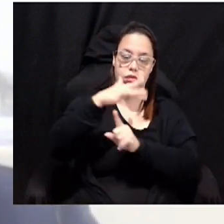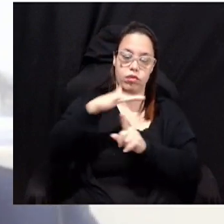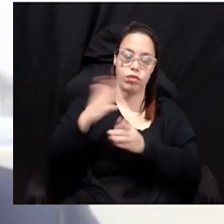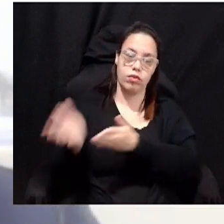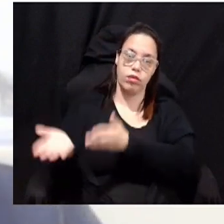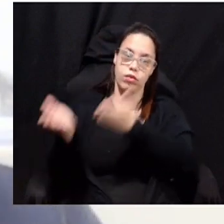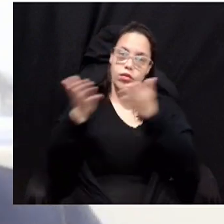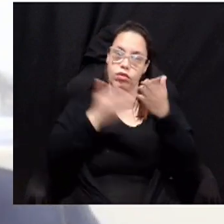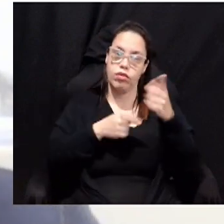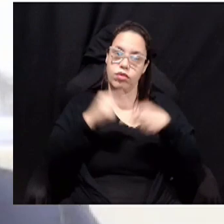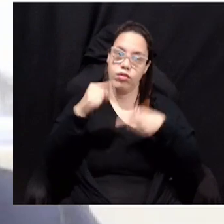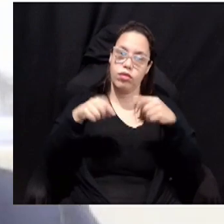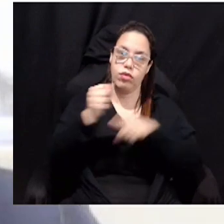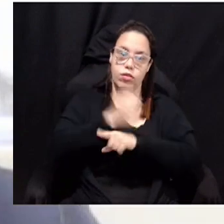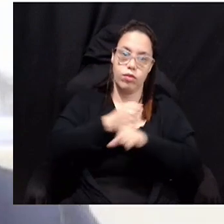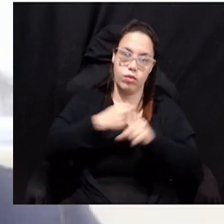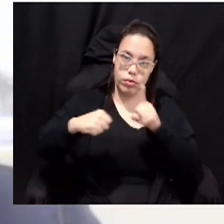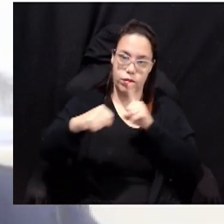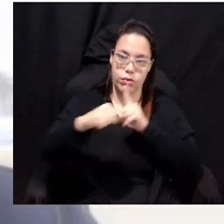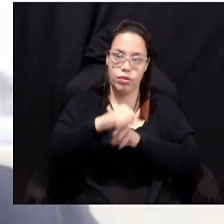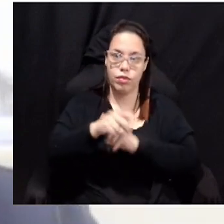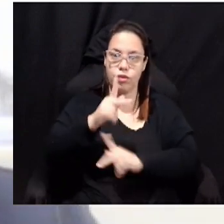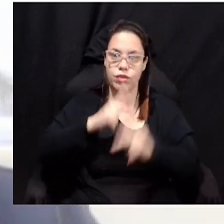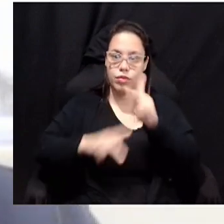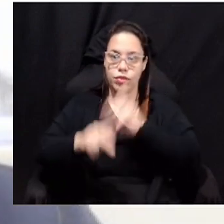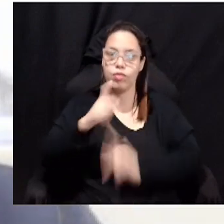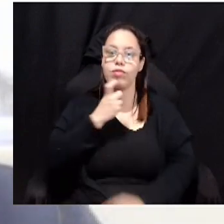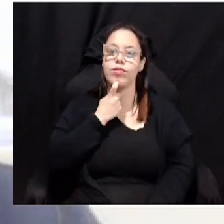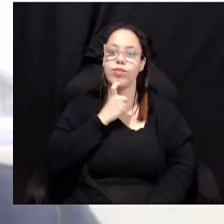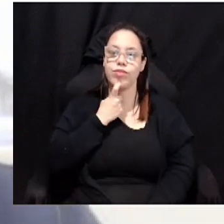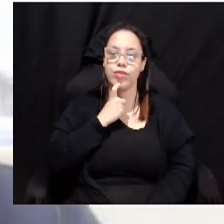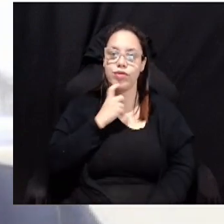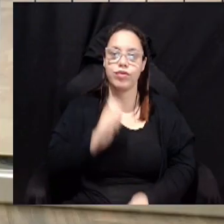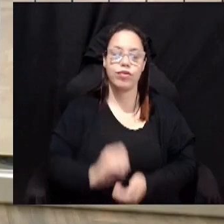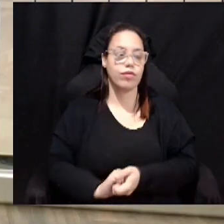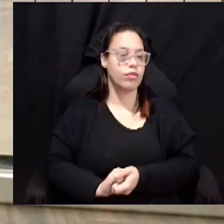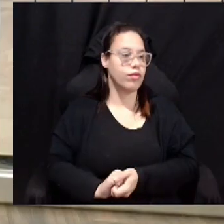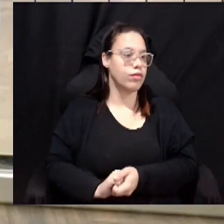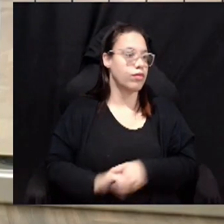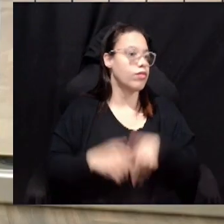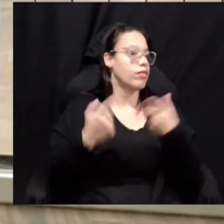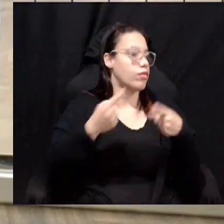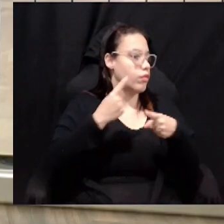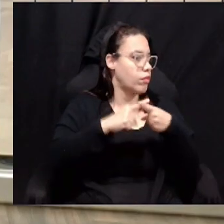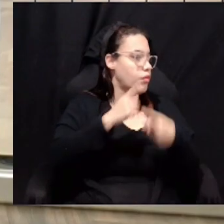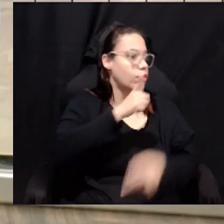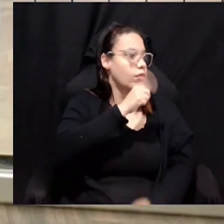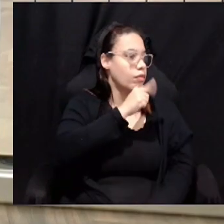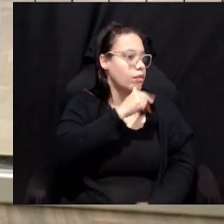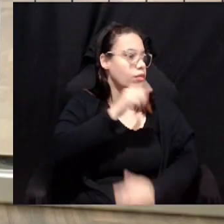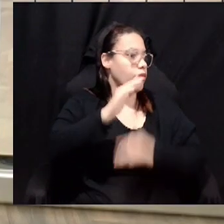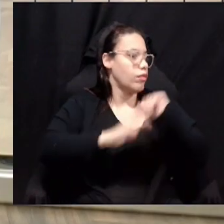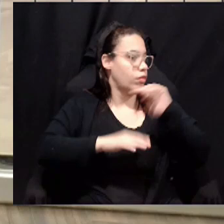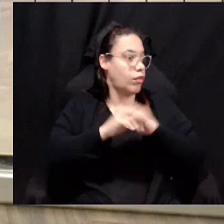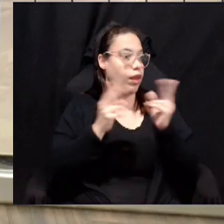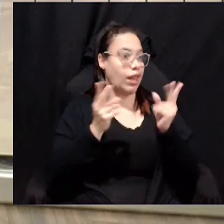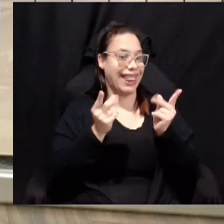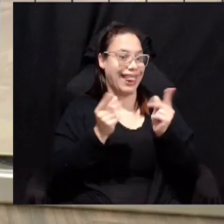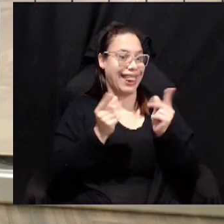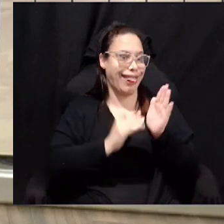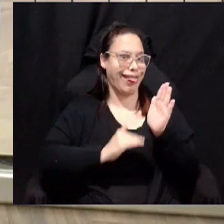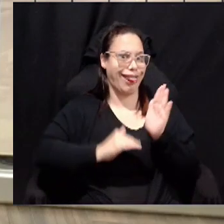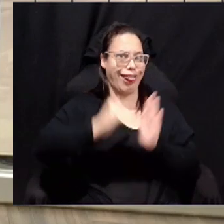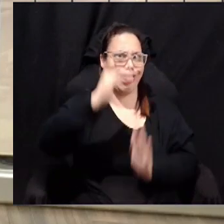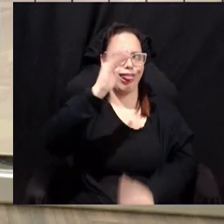ganhos sociais para a população de Campinas. E até também porque a água tratada tem um custo muito elevado, não é